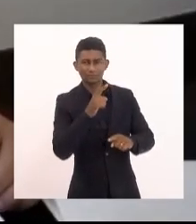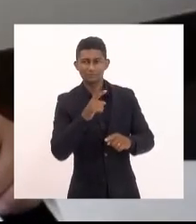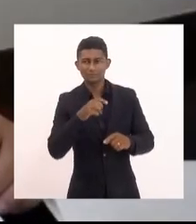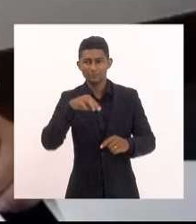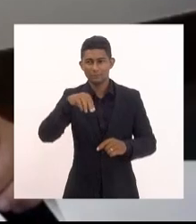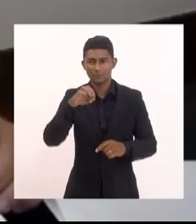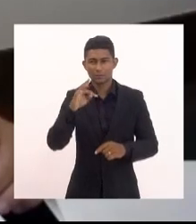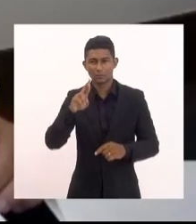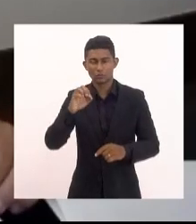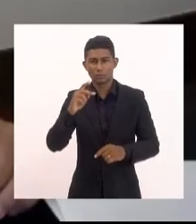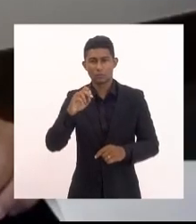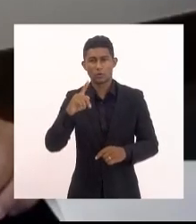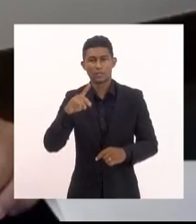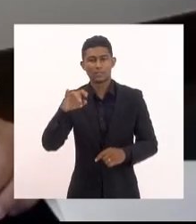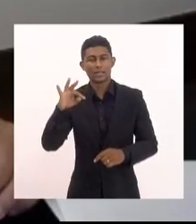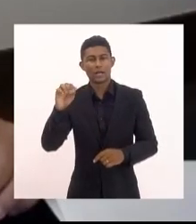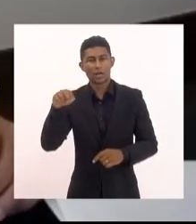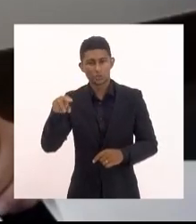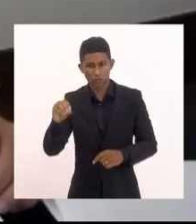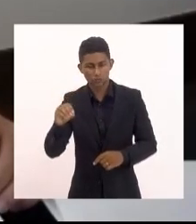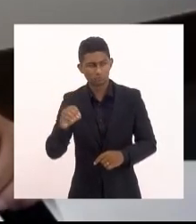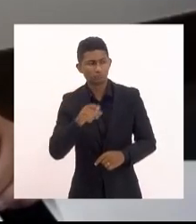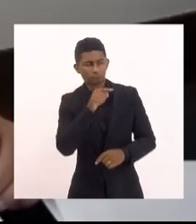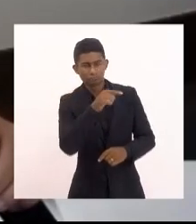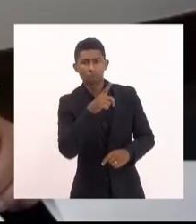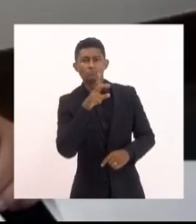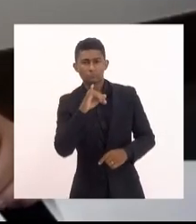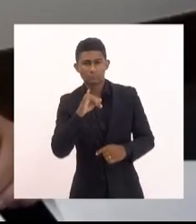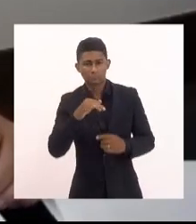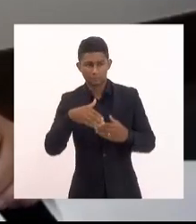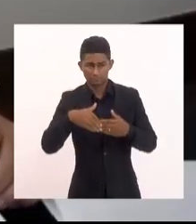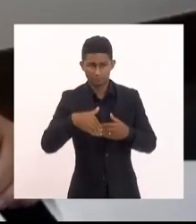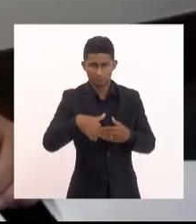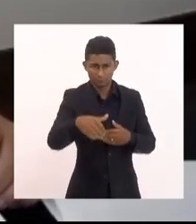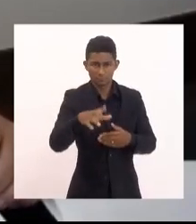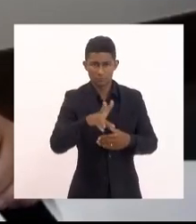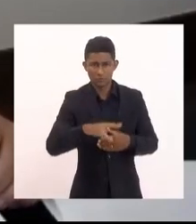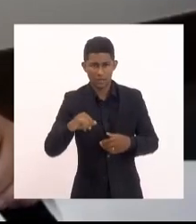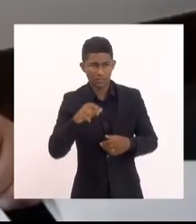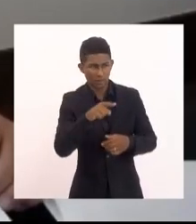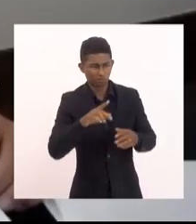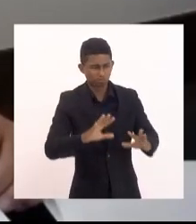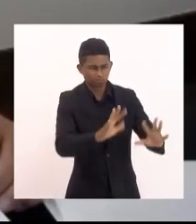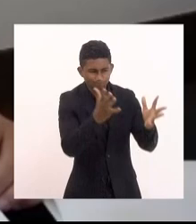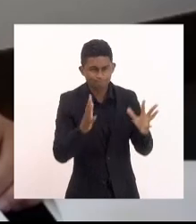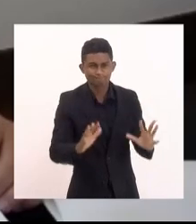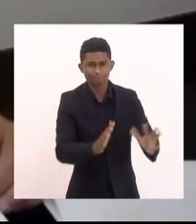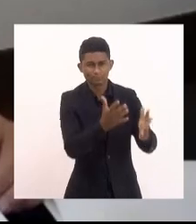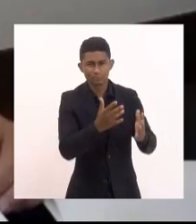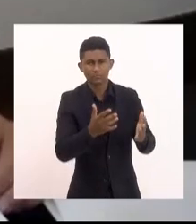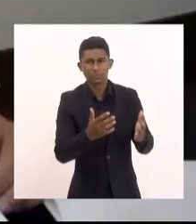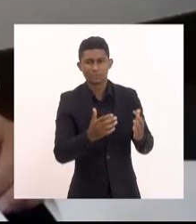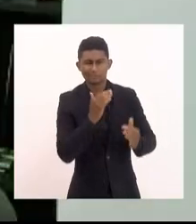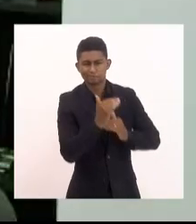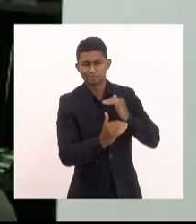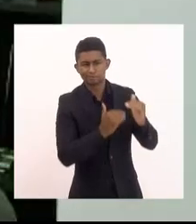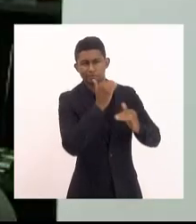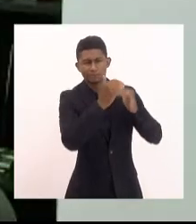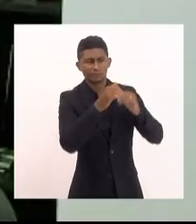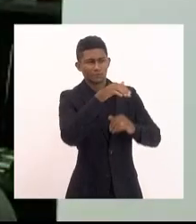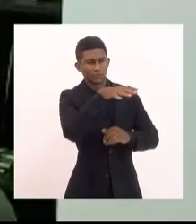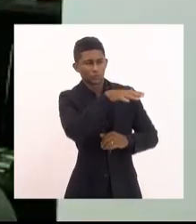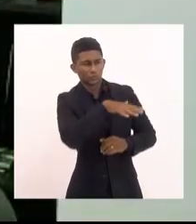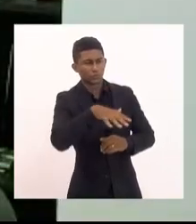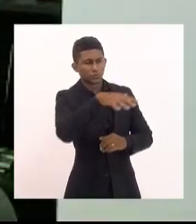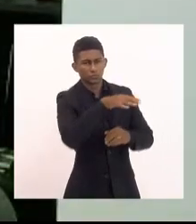houver efetivamente uma agenda do ponto de vista do seu fortalecimento, da segurança no entorno do